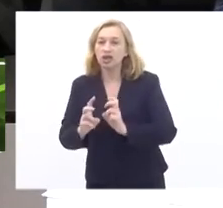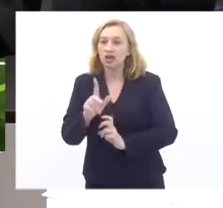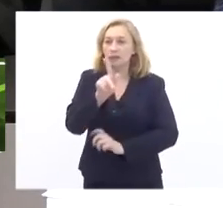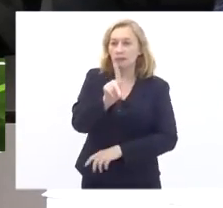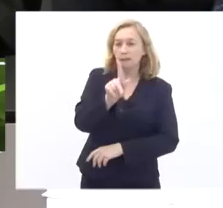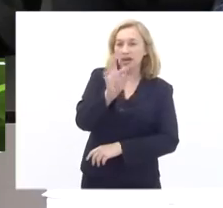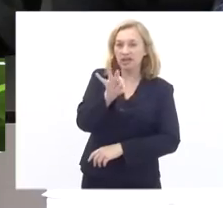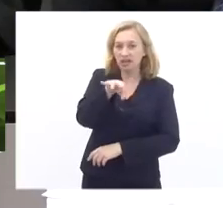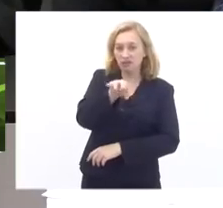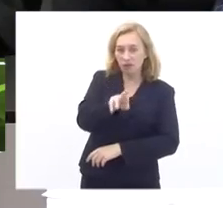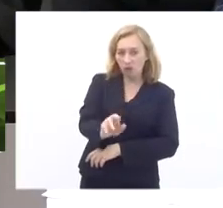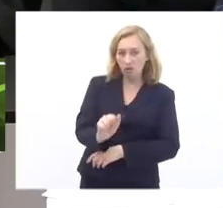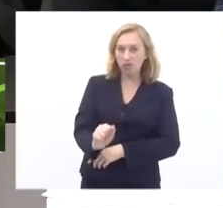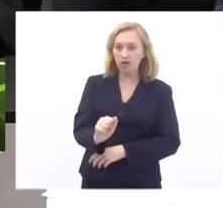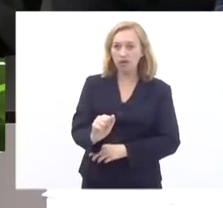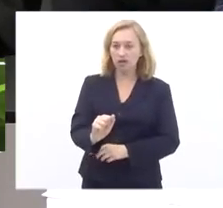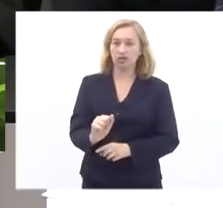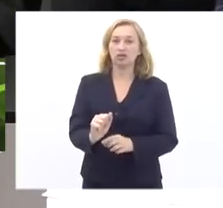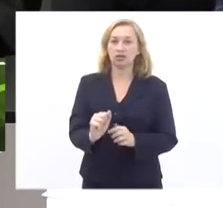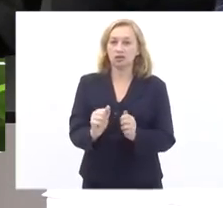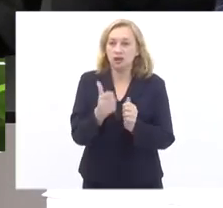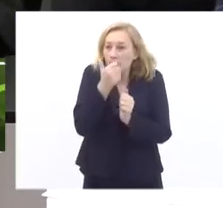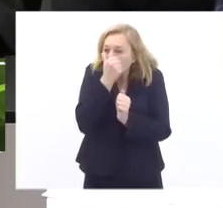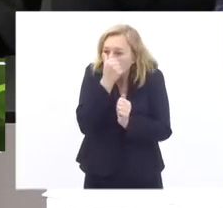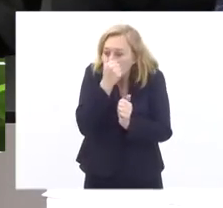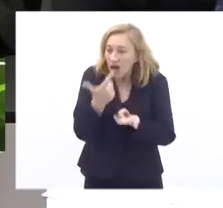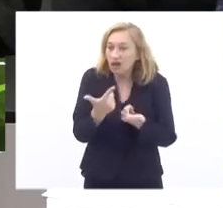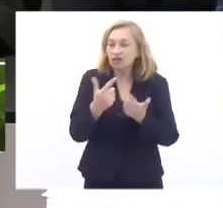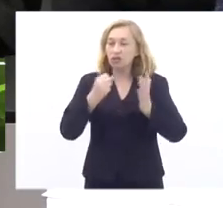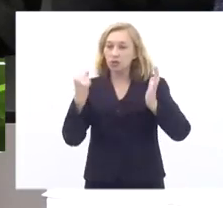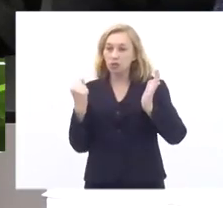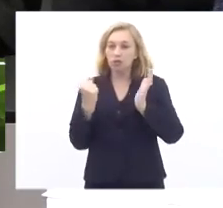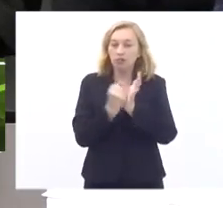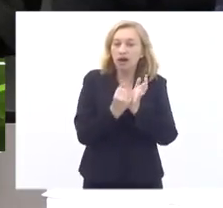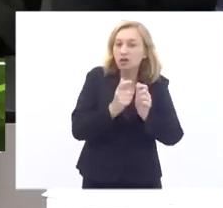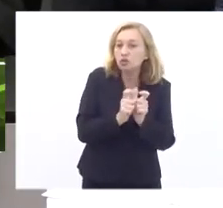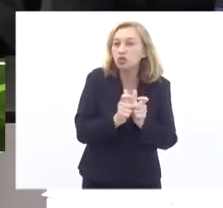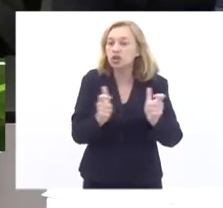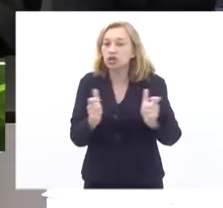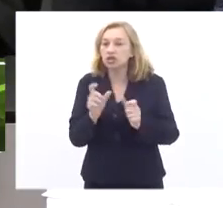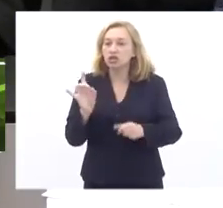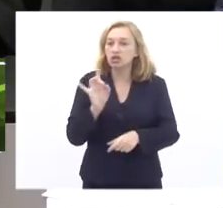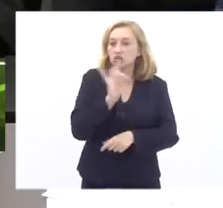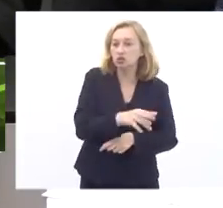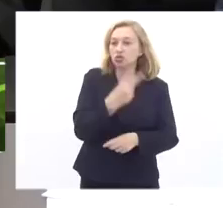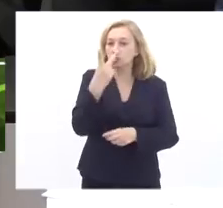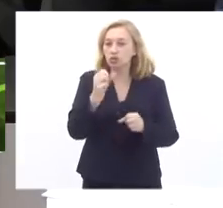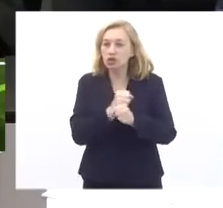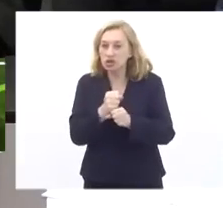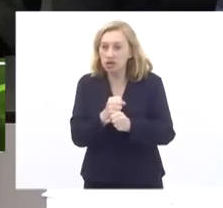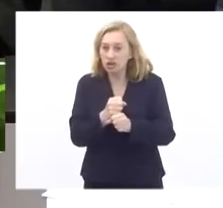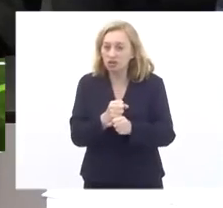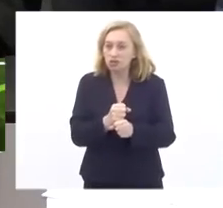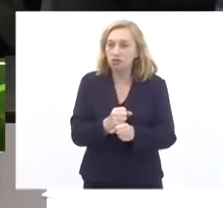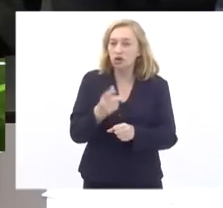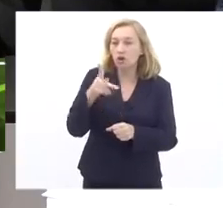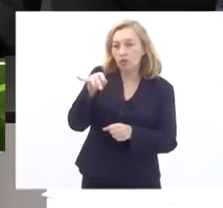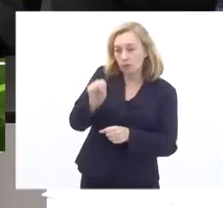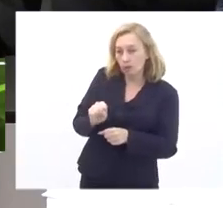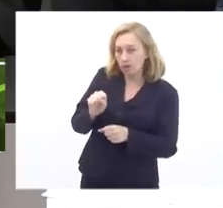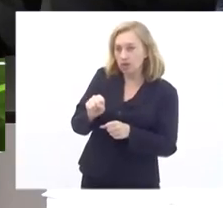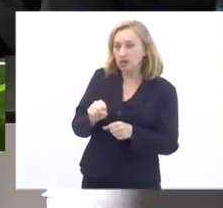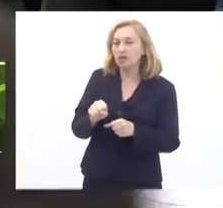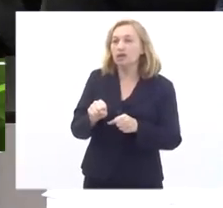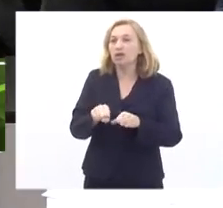tudo isso a gente tem um impacto grande. Mais recente desses últimos 2 anos, pós-pandemia e também agora com a